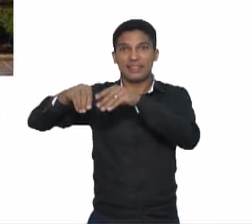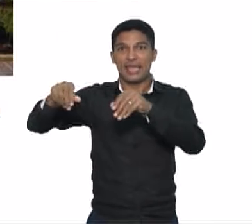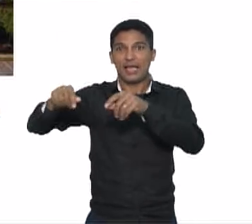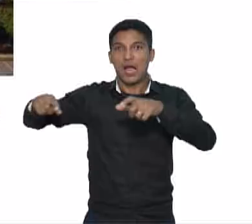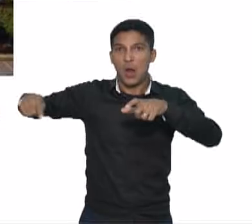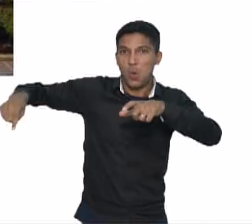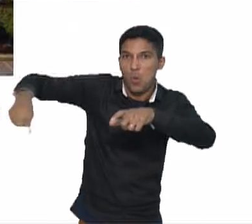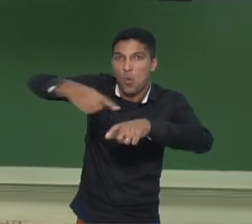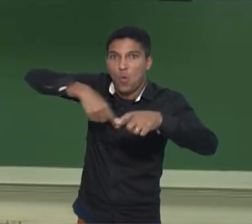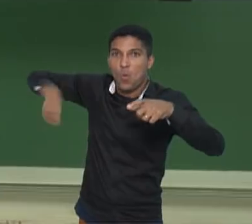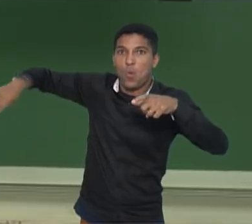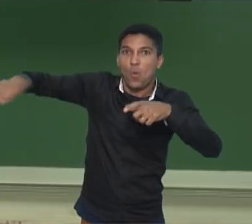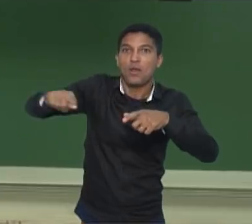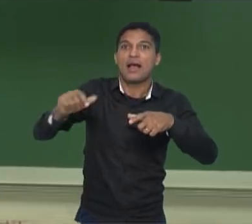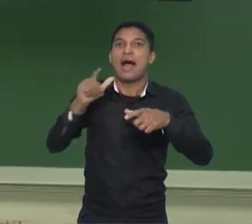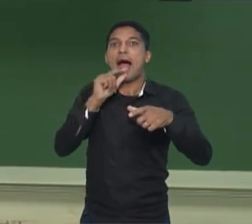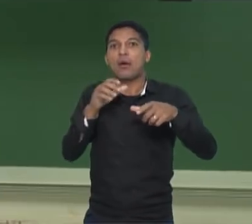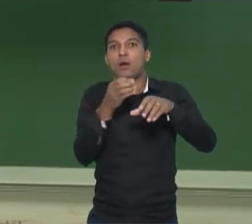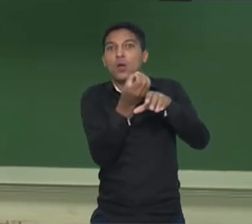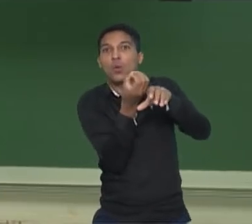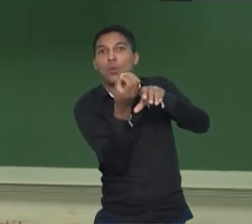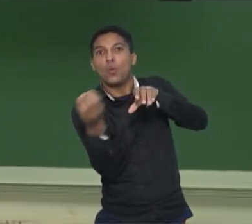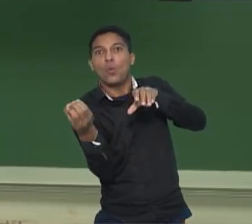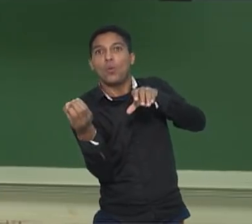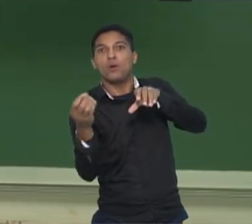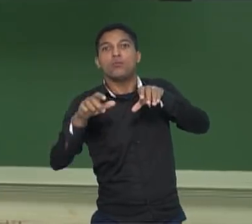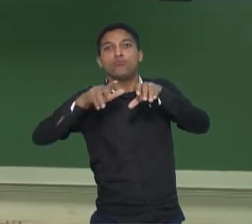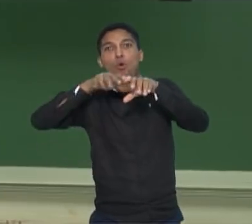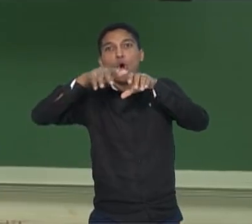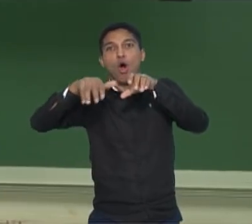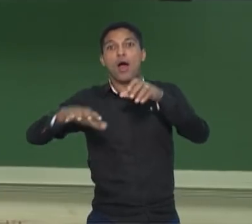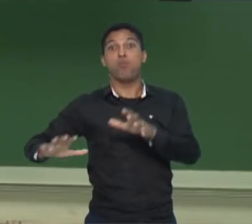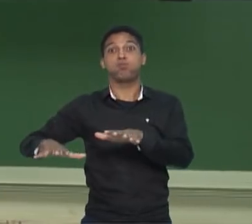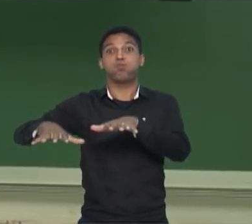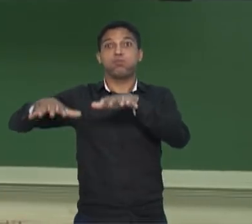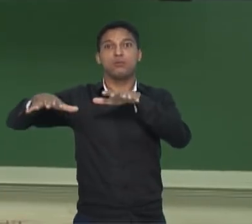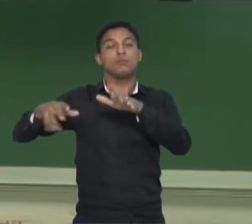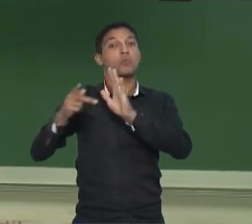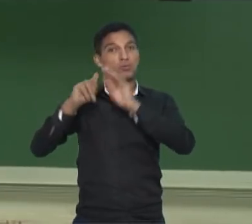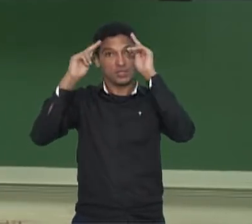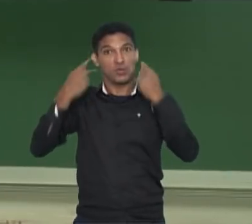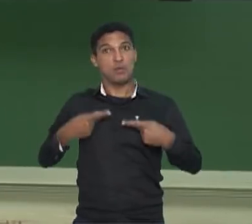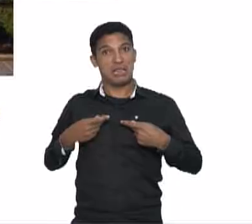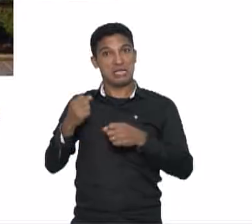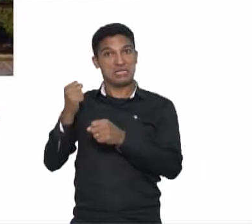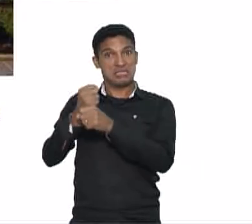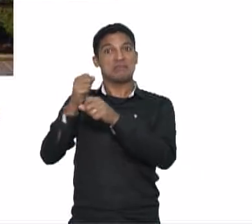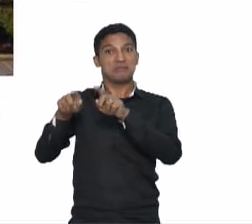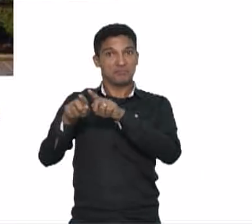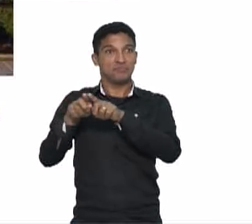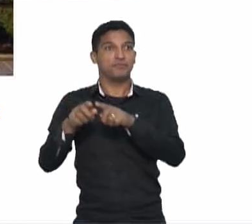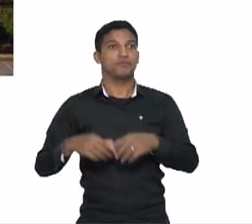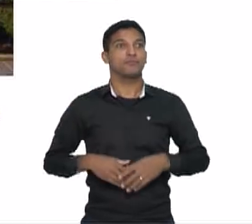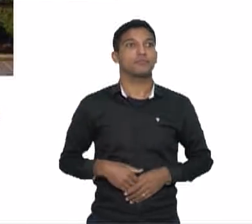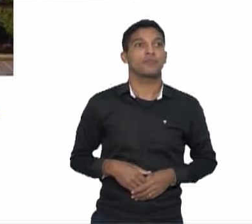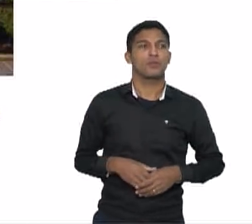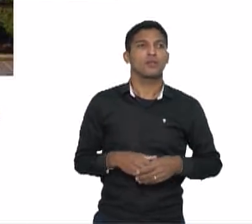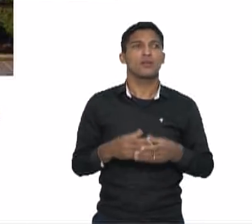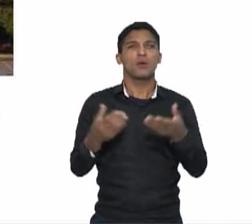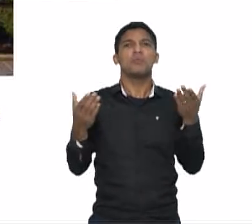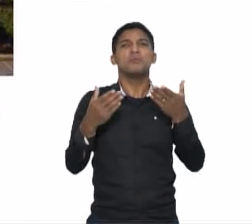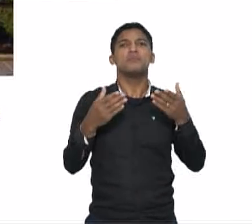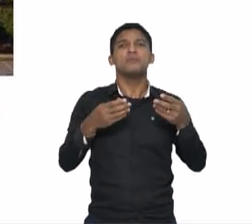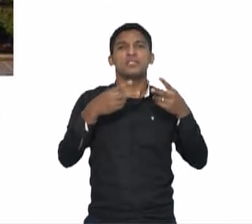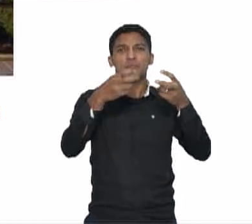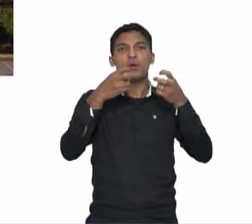todo um trilho, um caminho. E aqui você tem o lago, veja como ele é muito mais